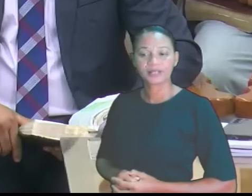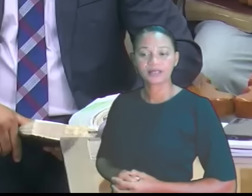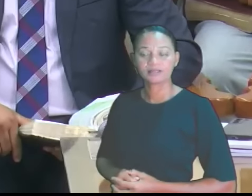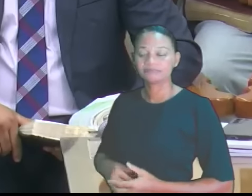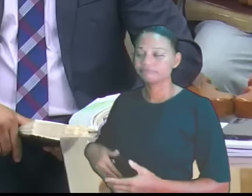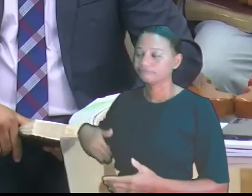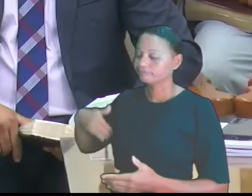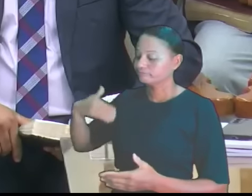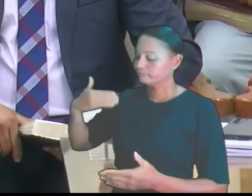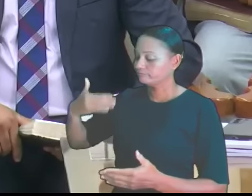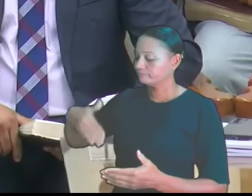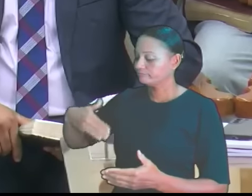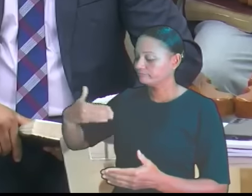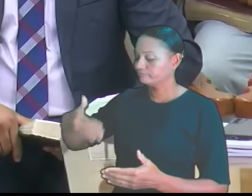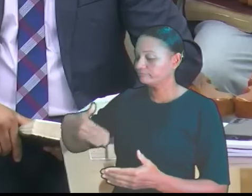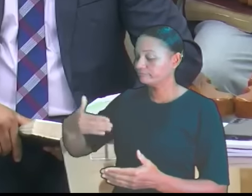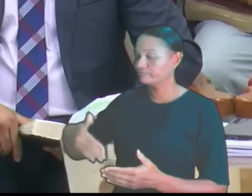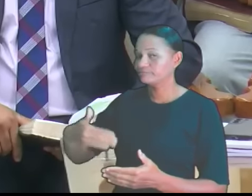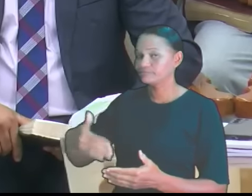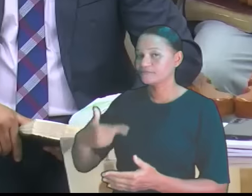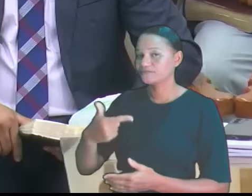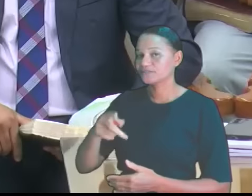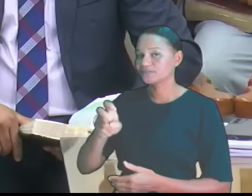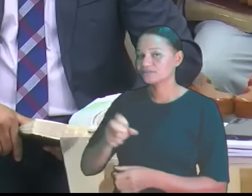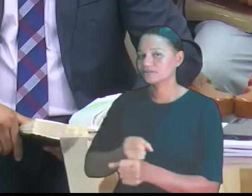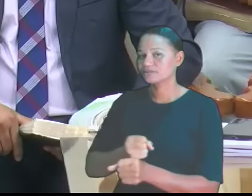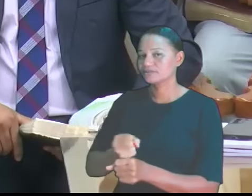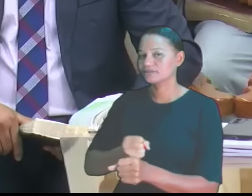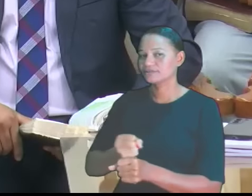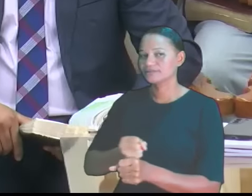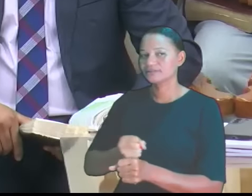Passou-se 25 anos